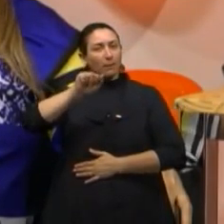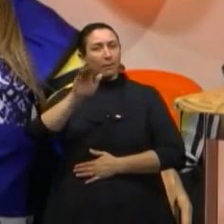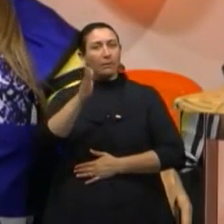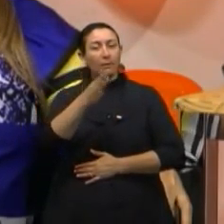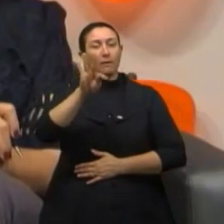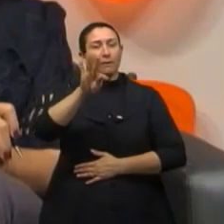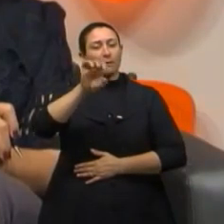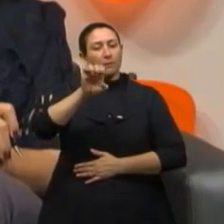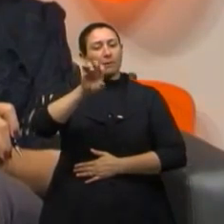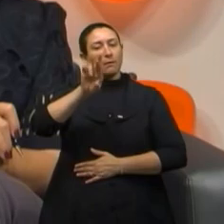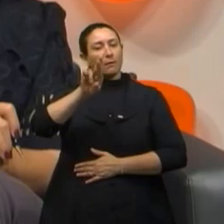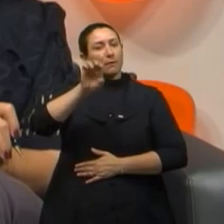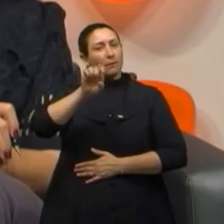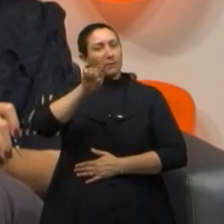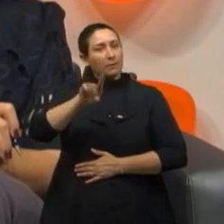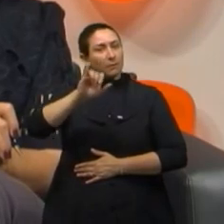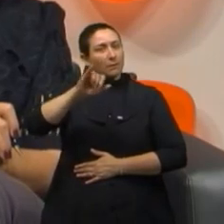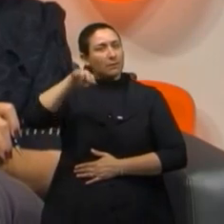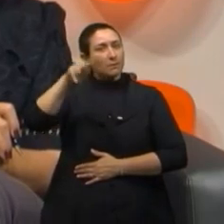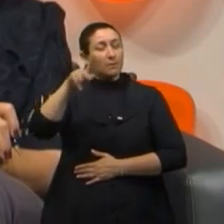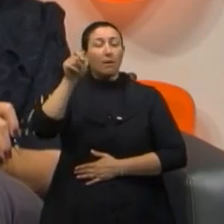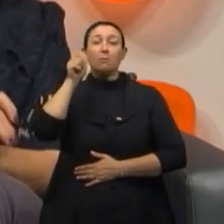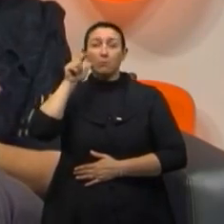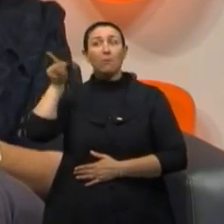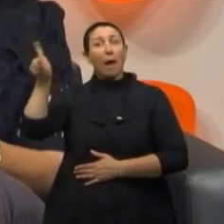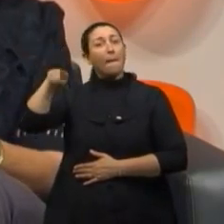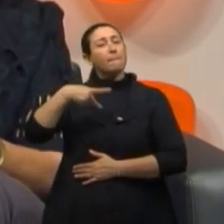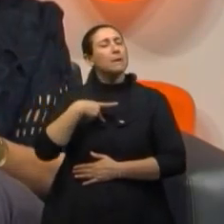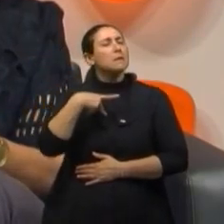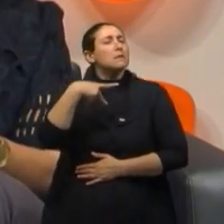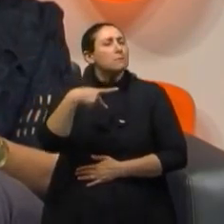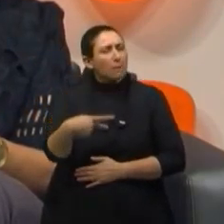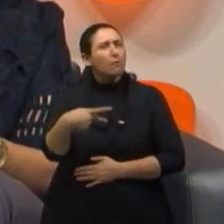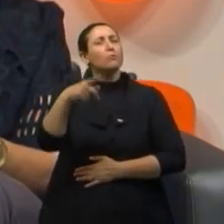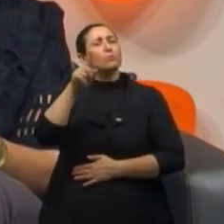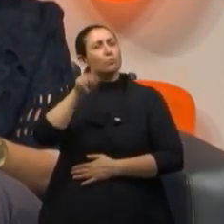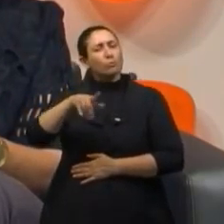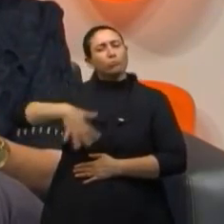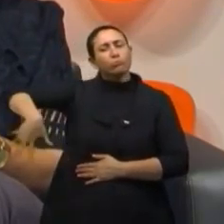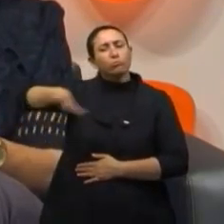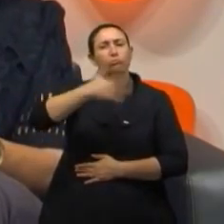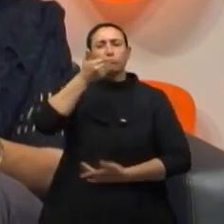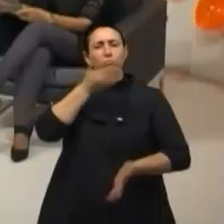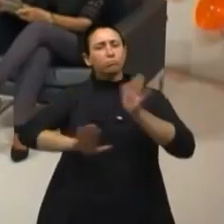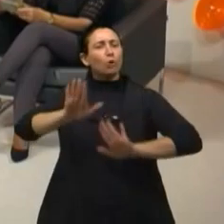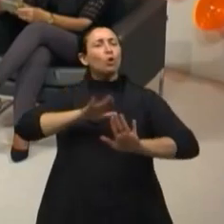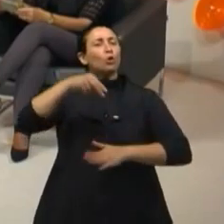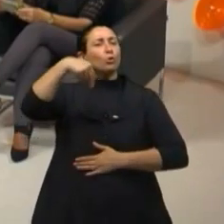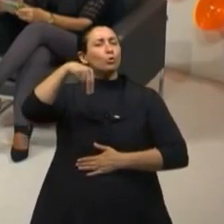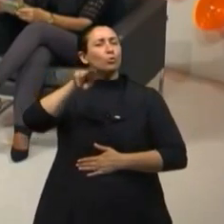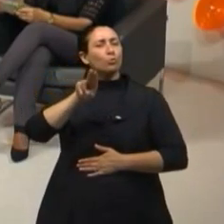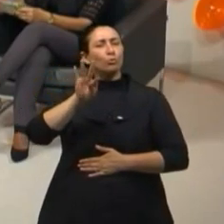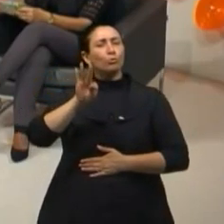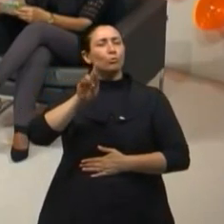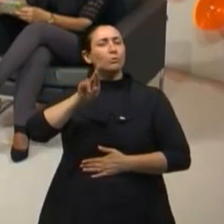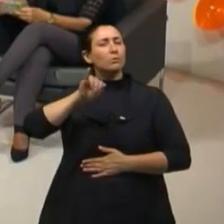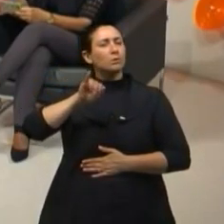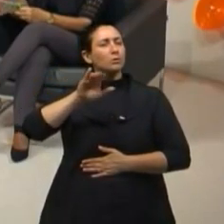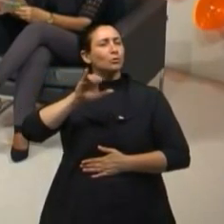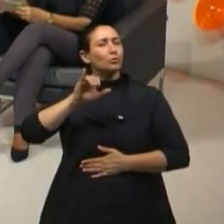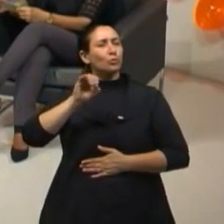govin presidente do sindicato dos nutricionistas do Rio Grande do Sul Maria Terezinha um prazer te ter no